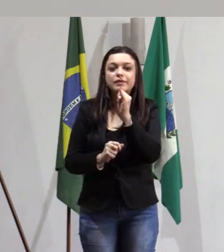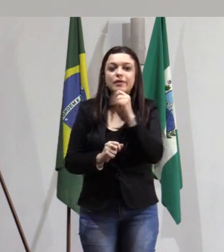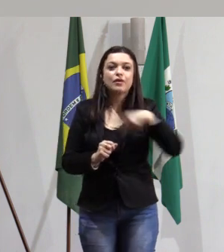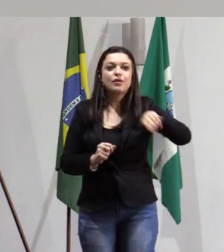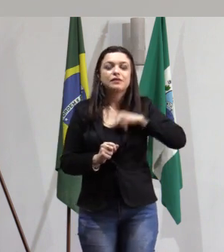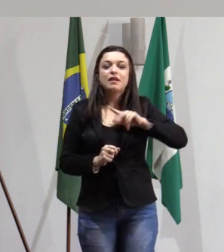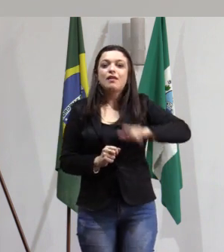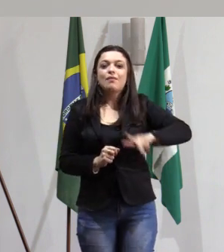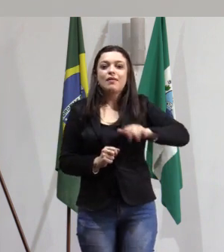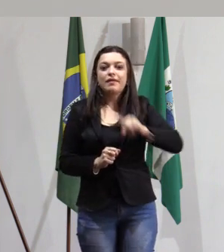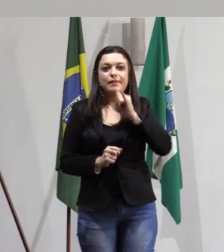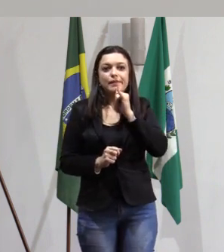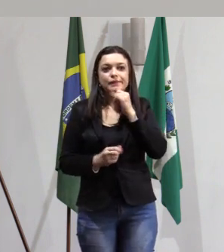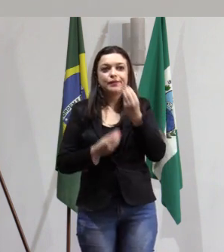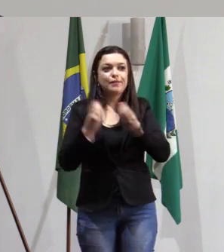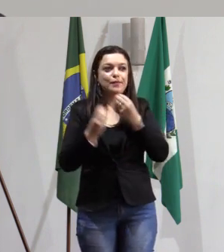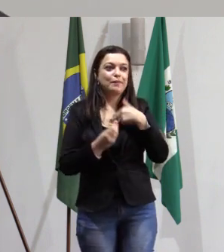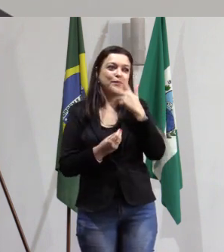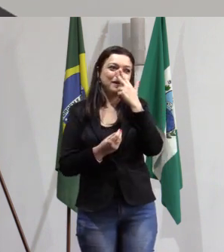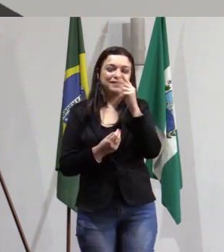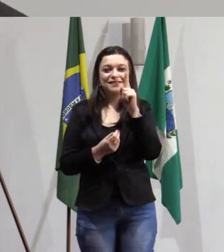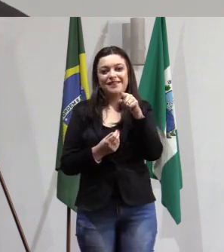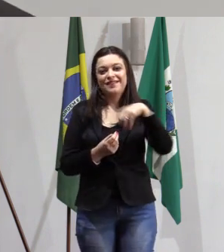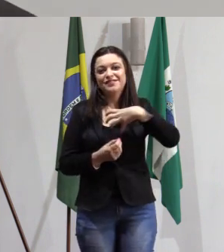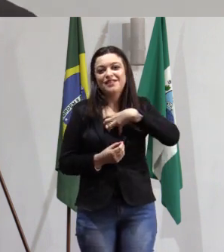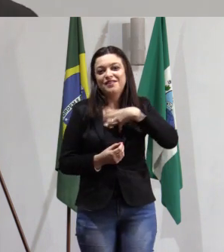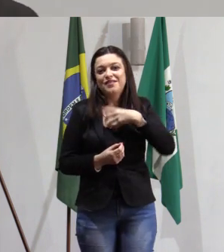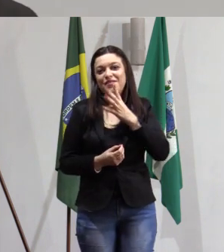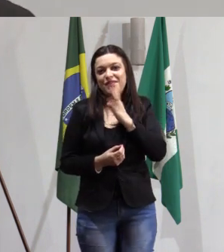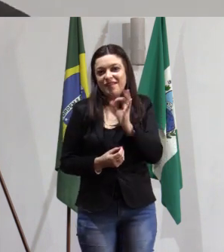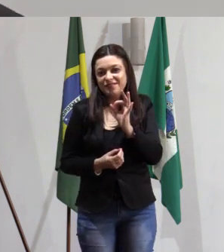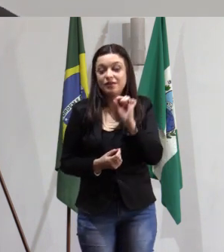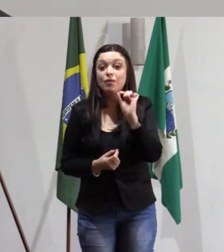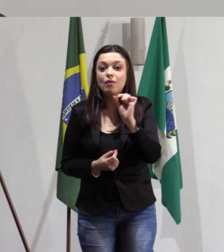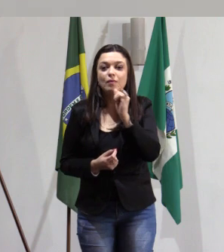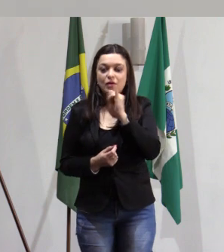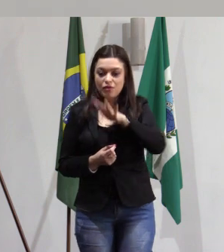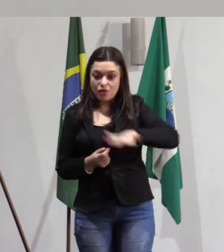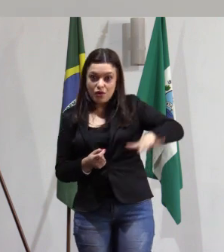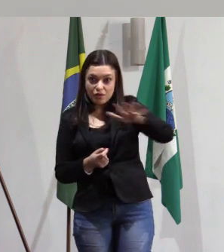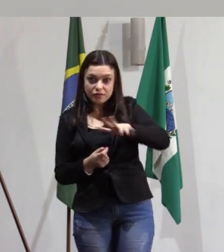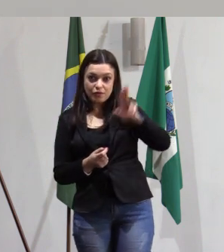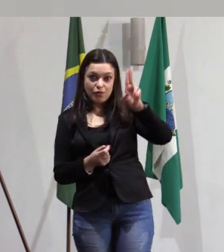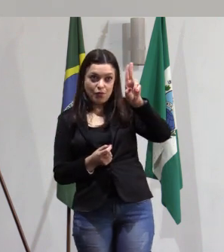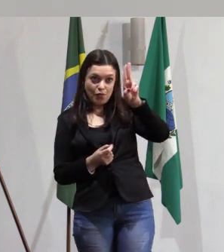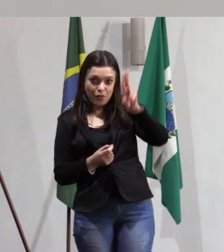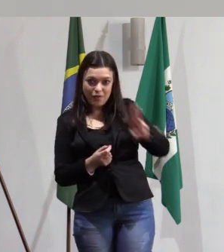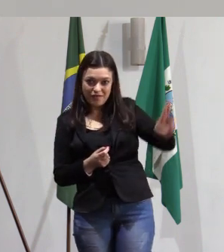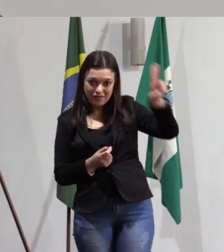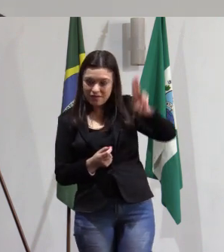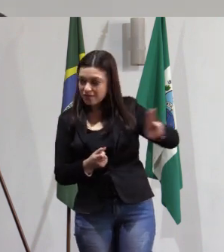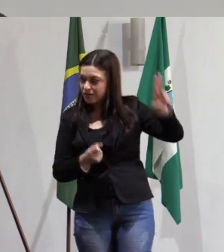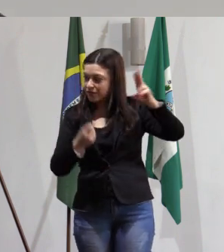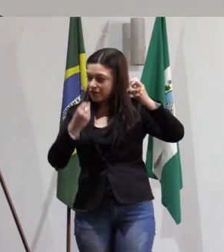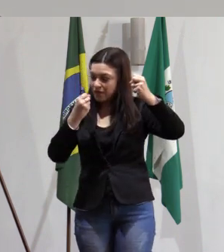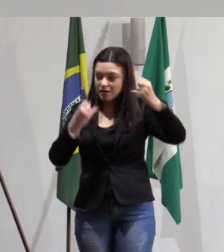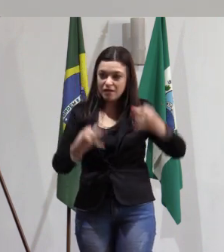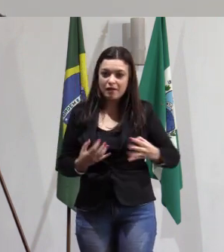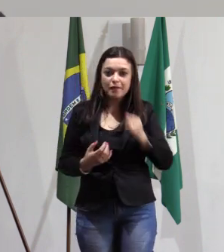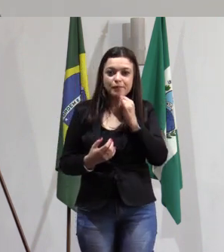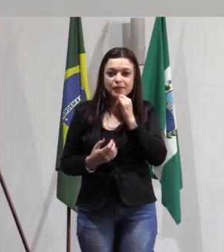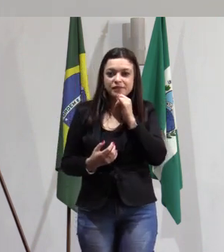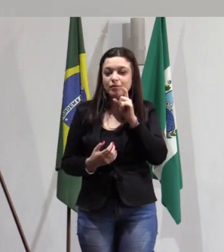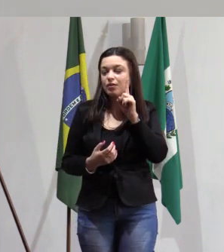somos, sei que isso pode ser um truísmo, mas eu quero dizer, nós não somos universidades pequenas, de